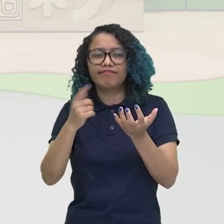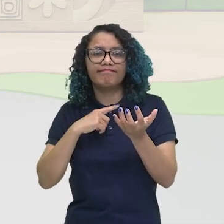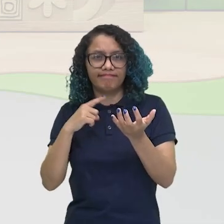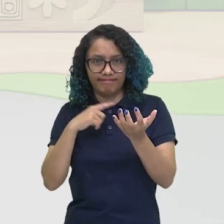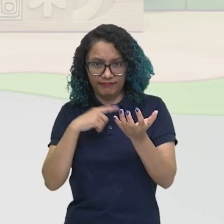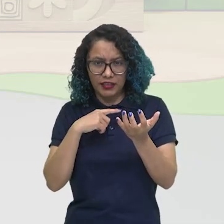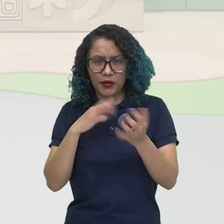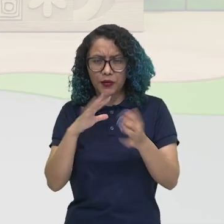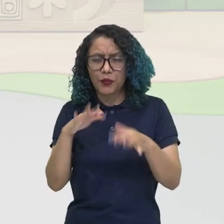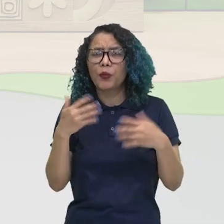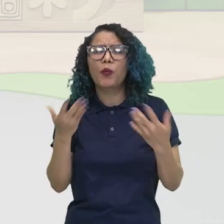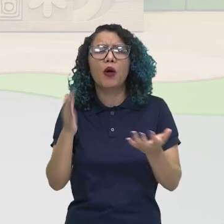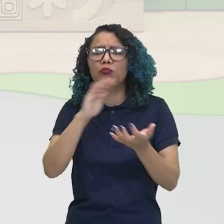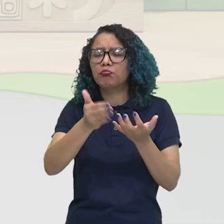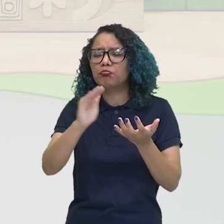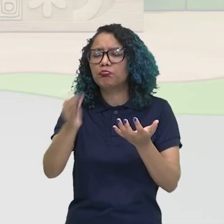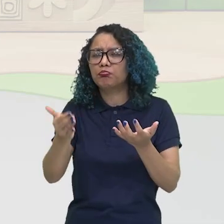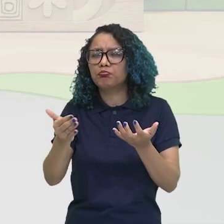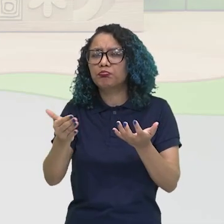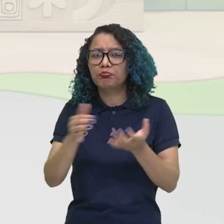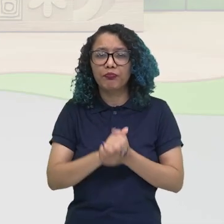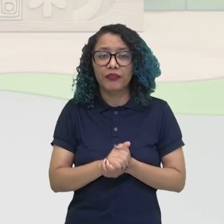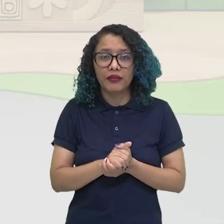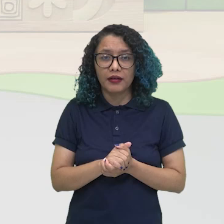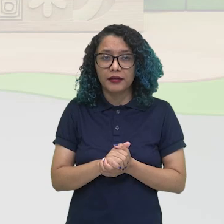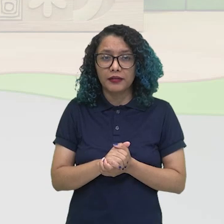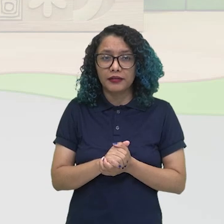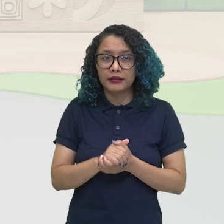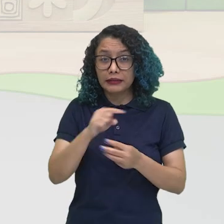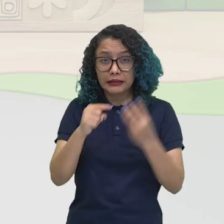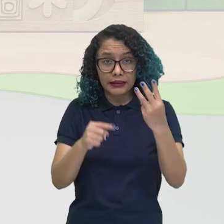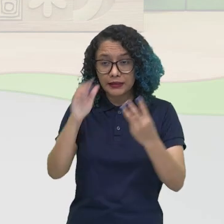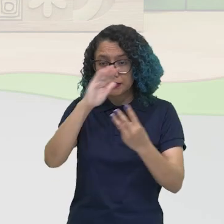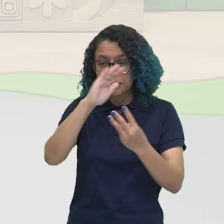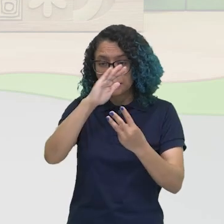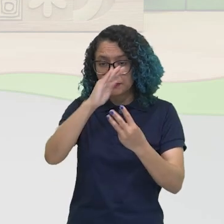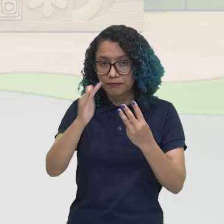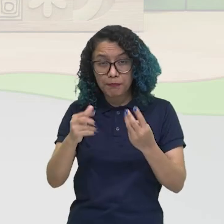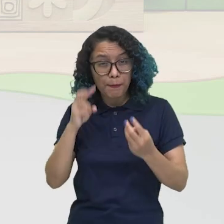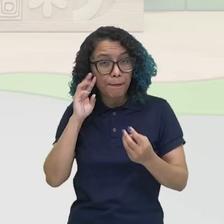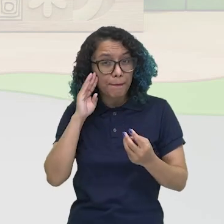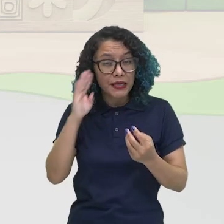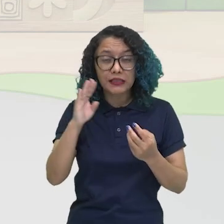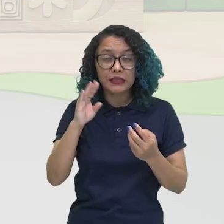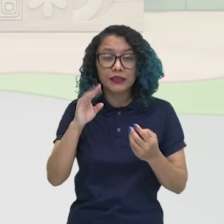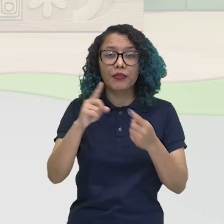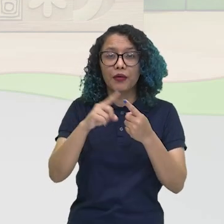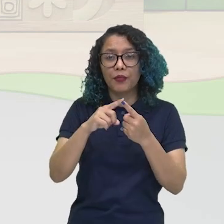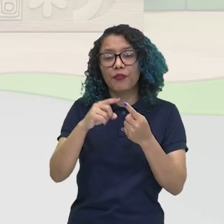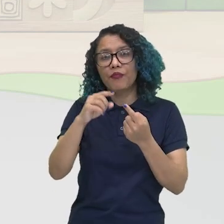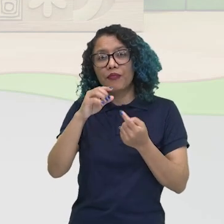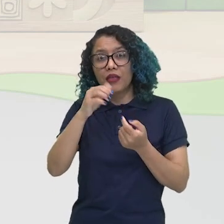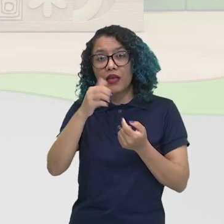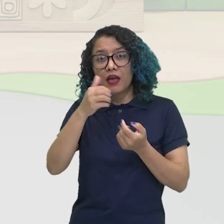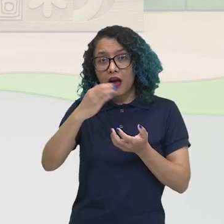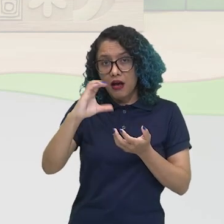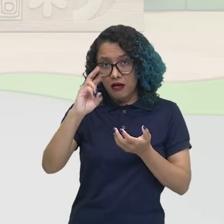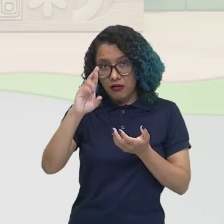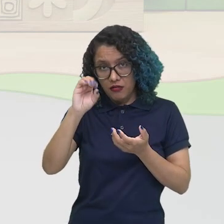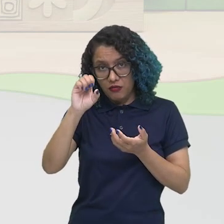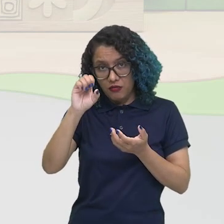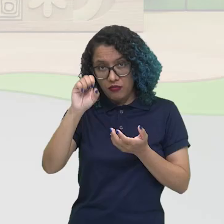camadas. Quais são as camadas? As três principais. Nós vamos ter a crosta